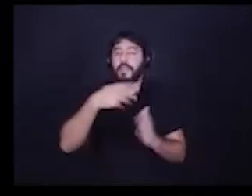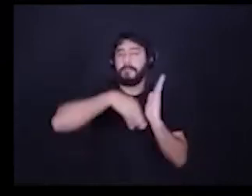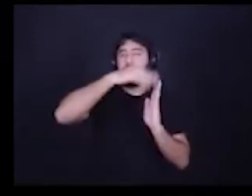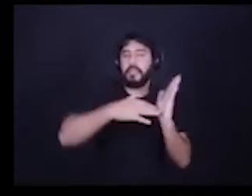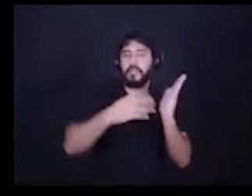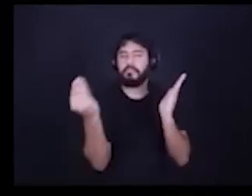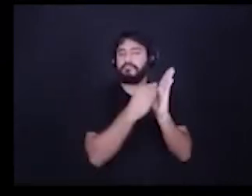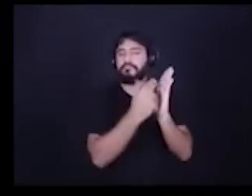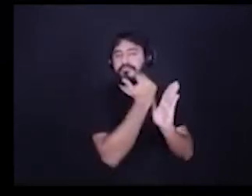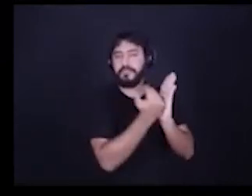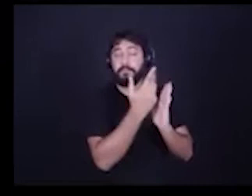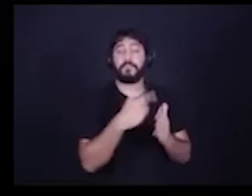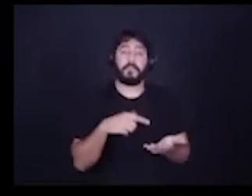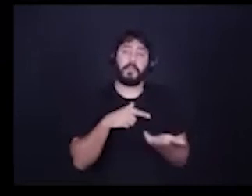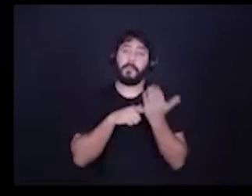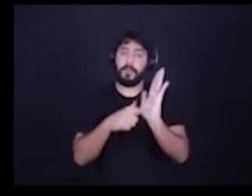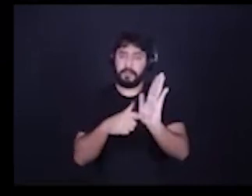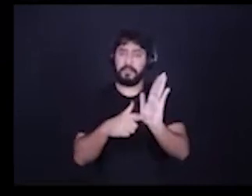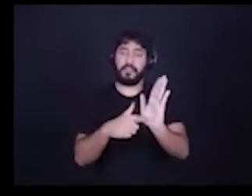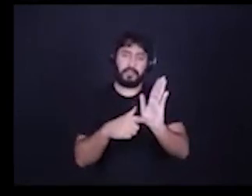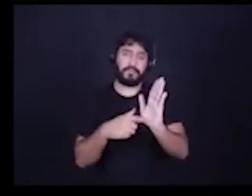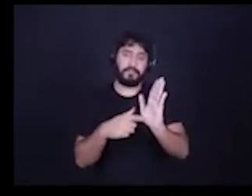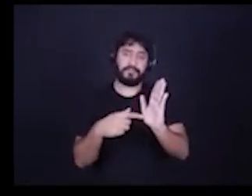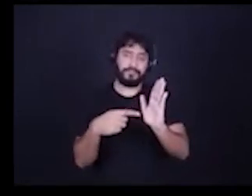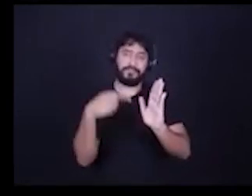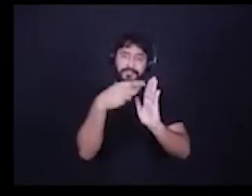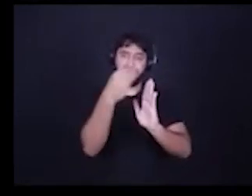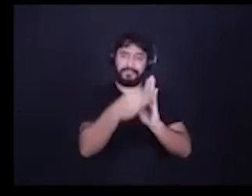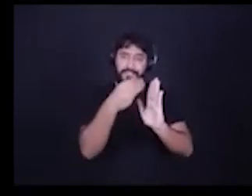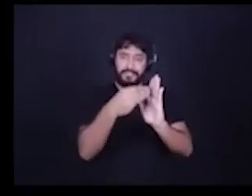e fiz a primeira apresentação da identidade visual.